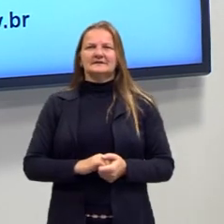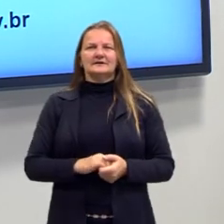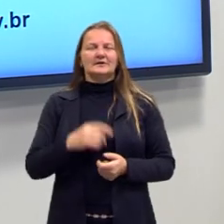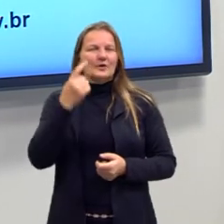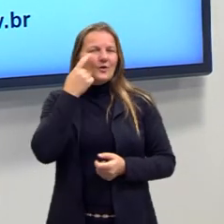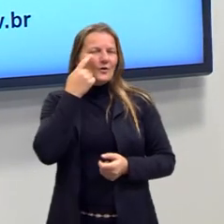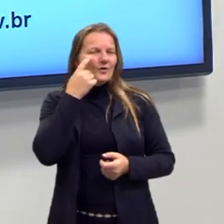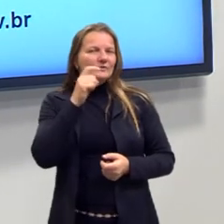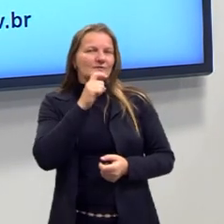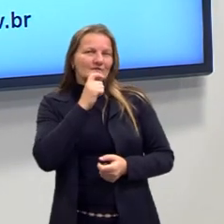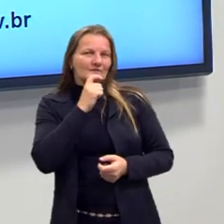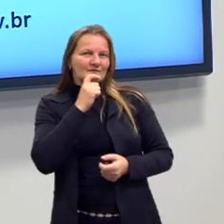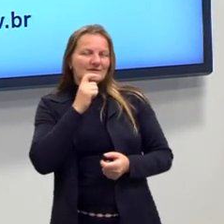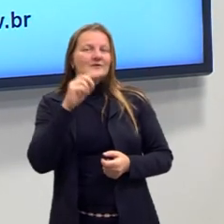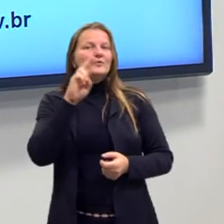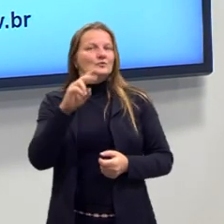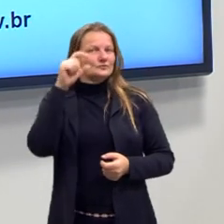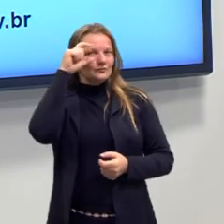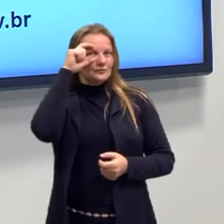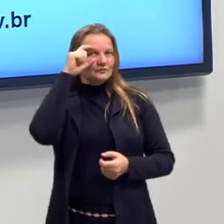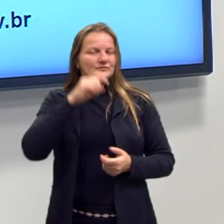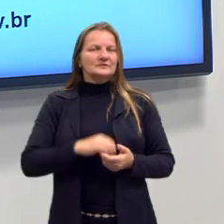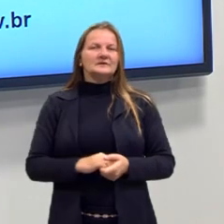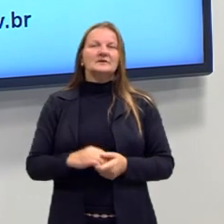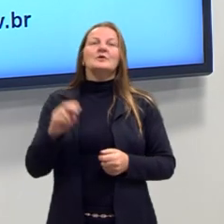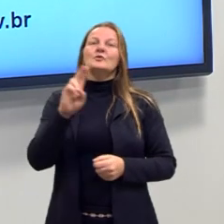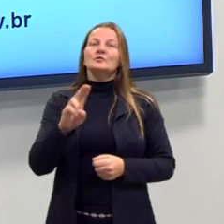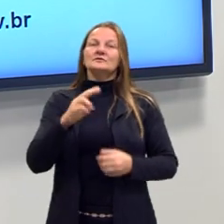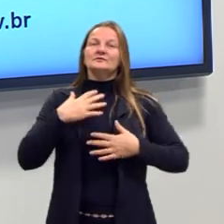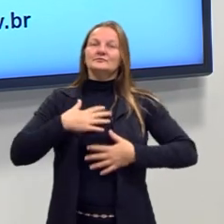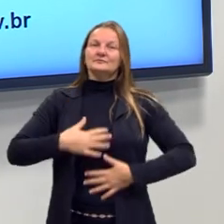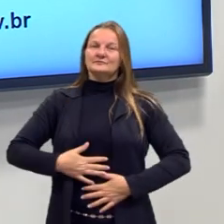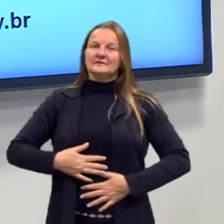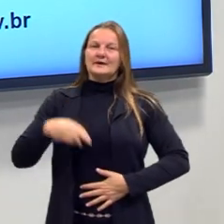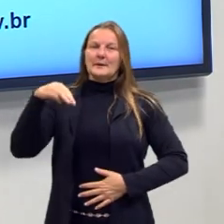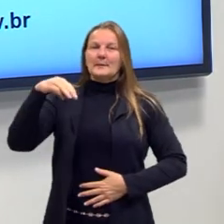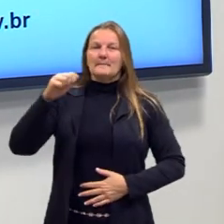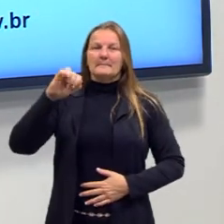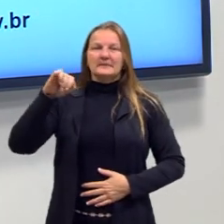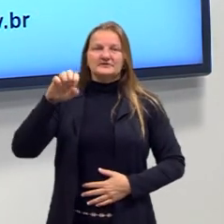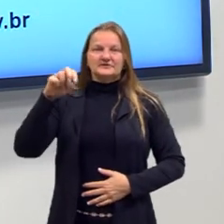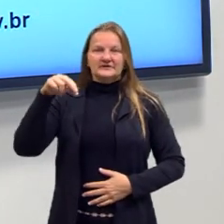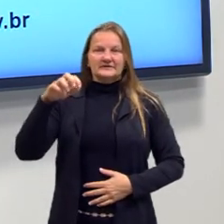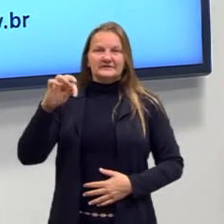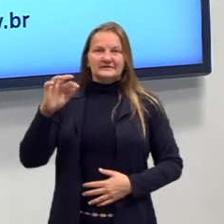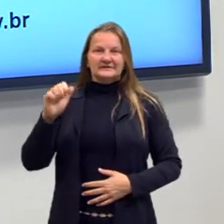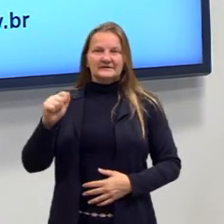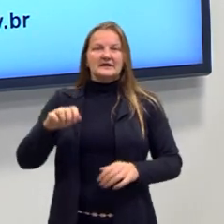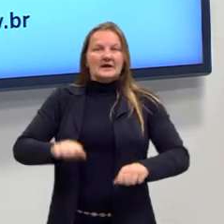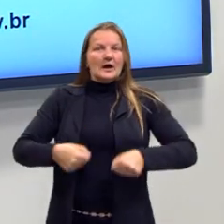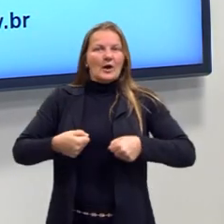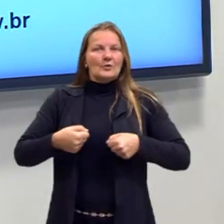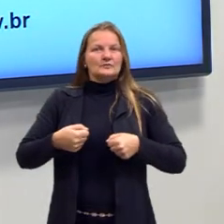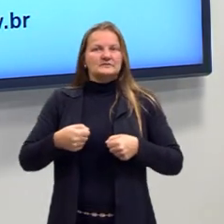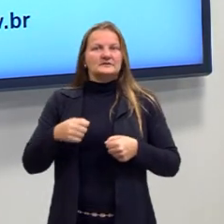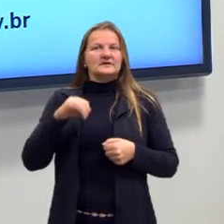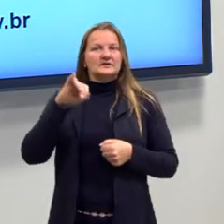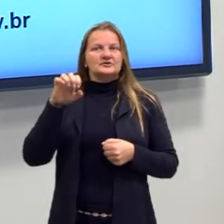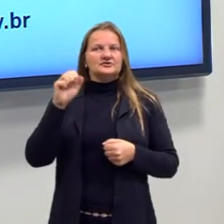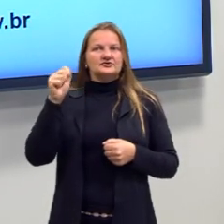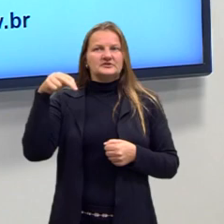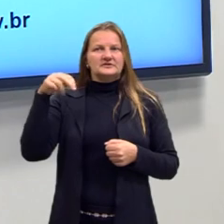olhos verdes uso óculos tá utilizando a camiseta do pré-enem um casaco jeans com as mangas